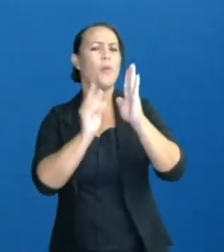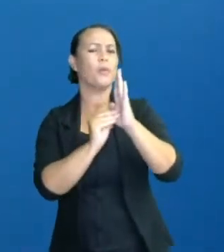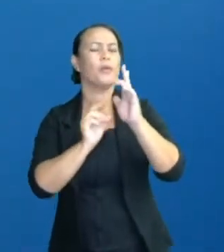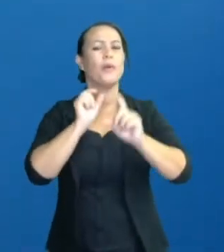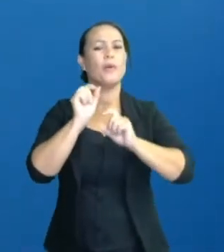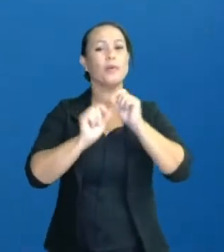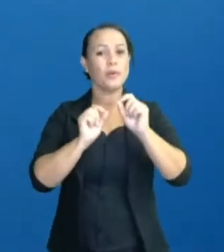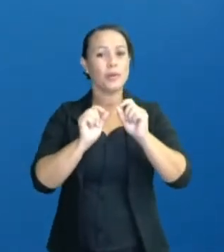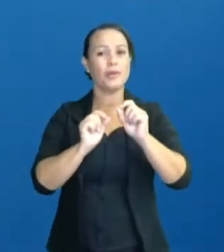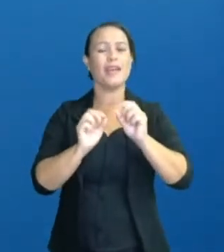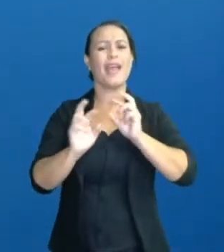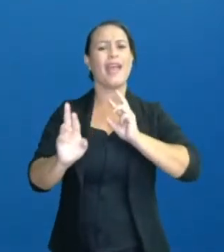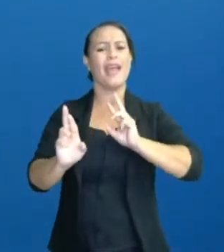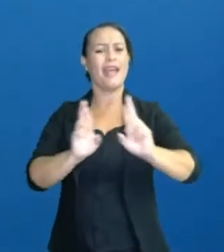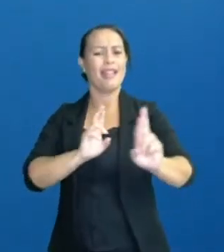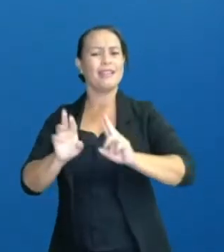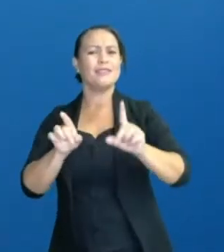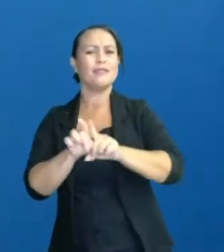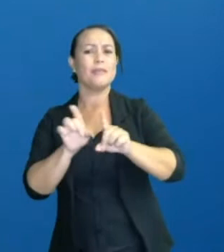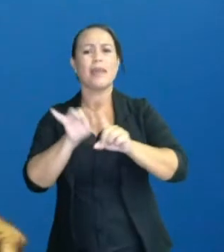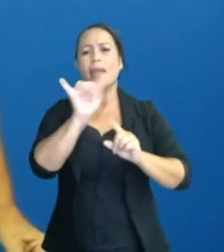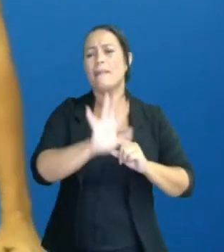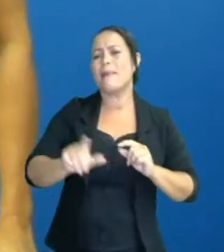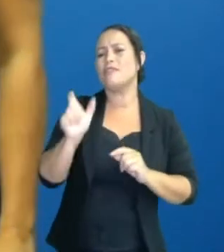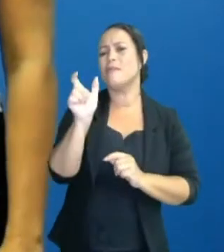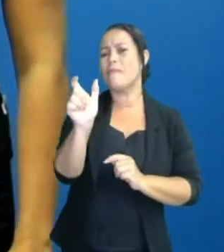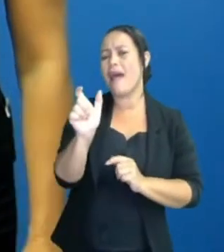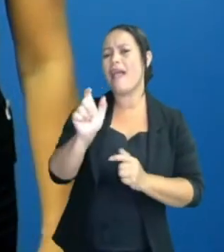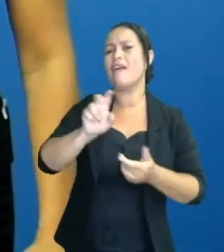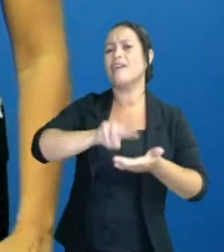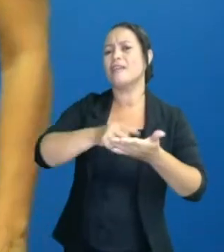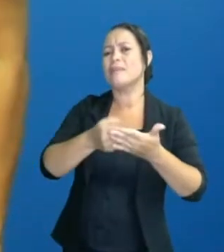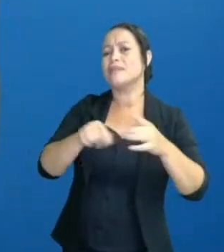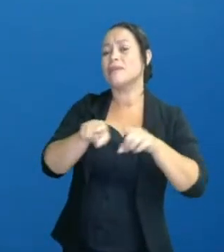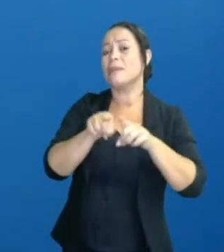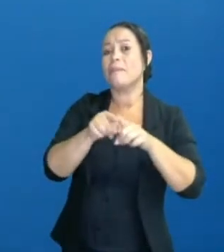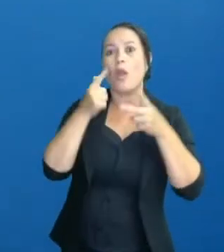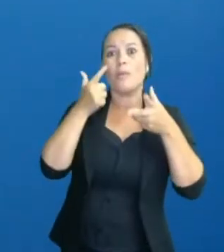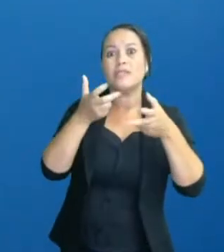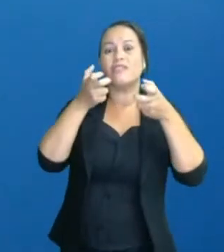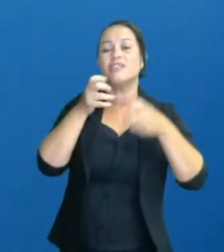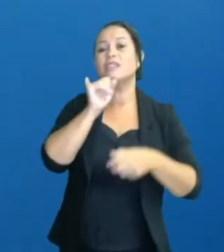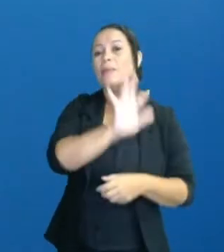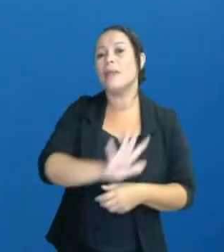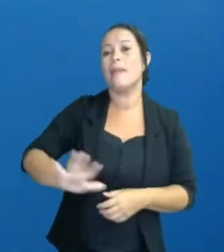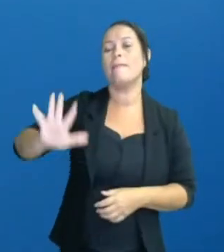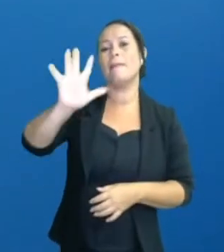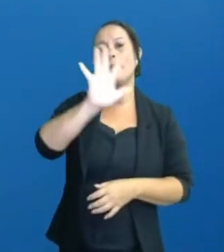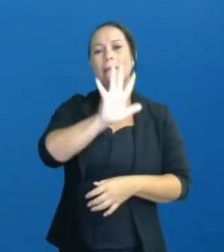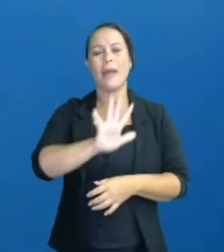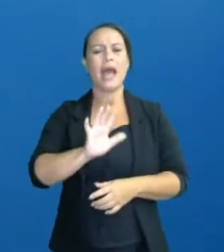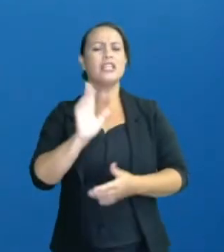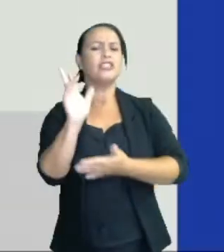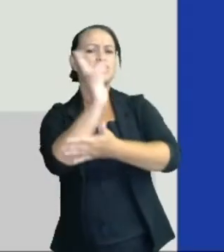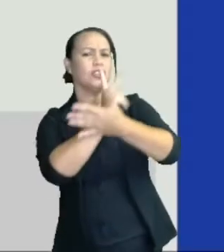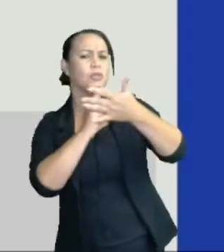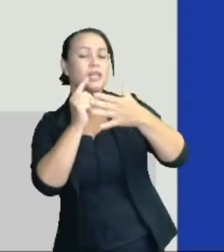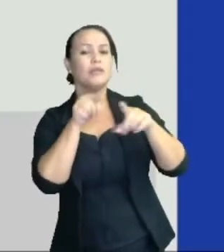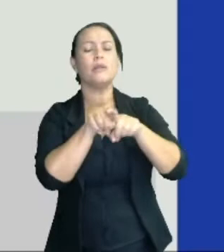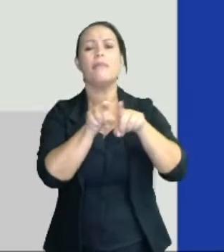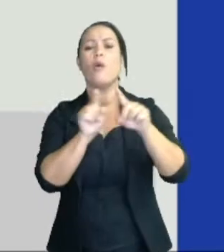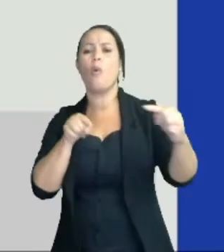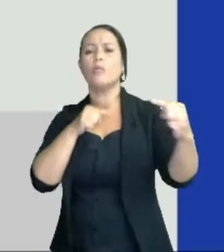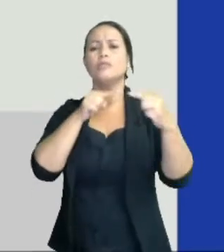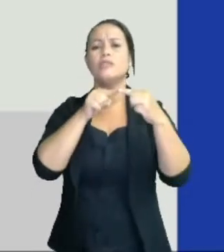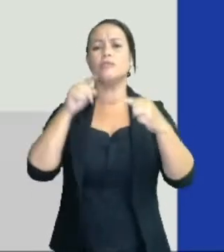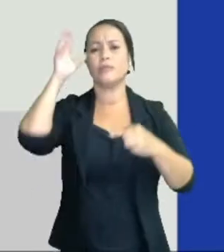é relação, imagem, palavra, interpretação de recursos gráficos. O objetivo da nossa